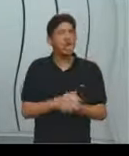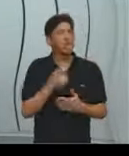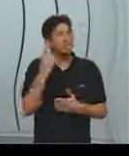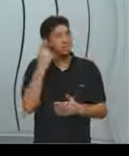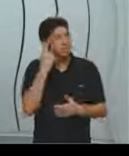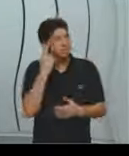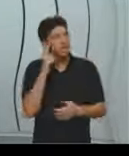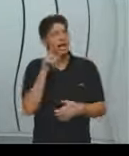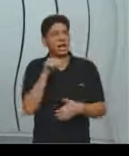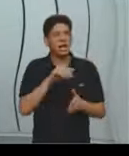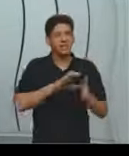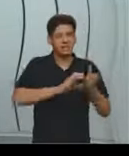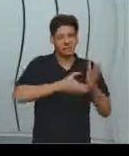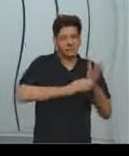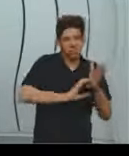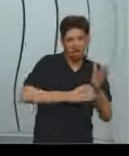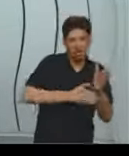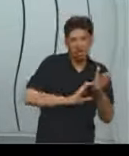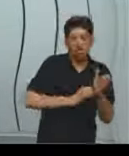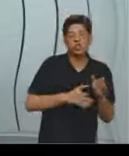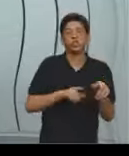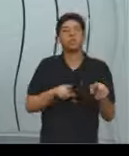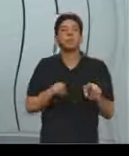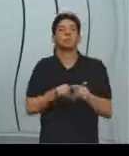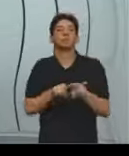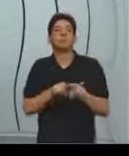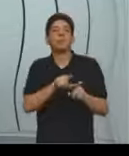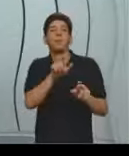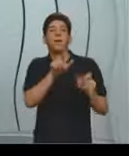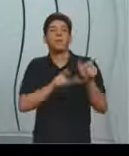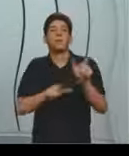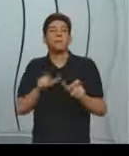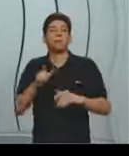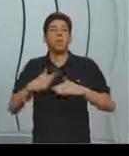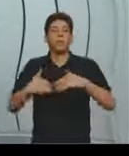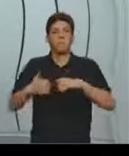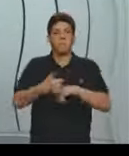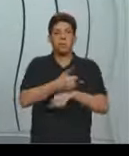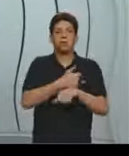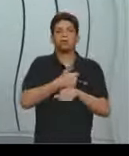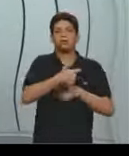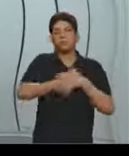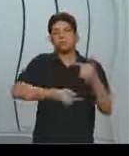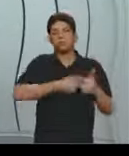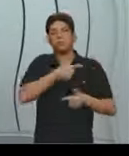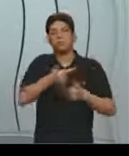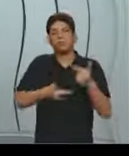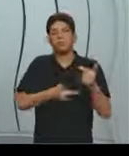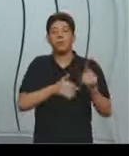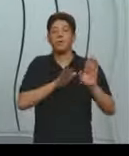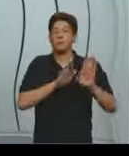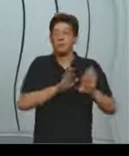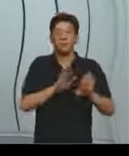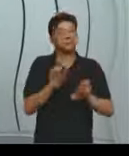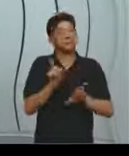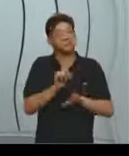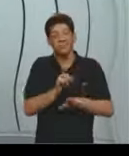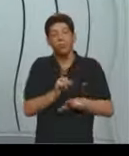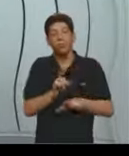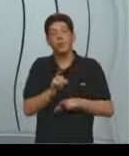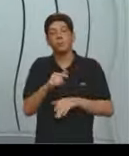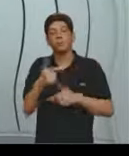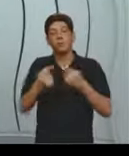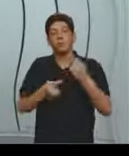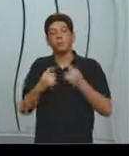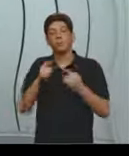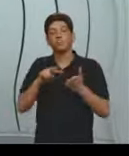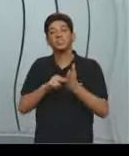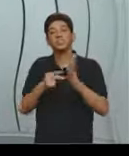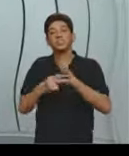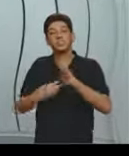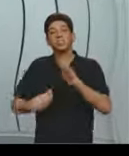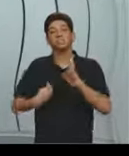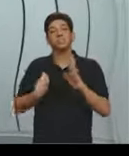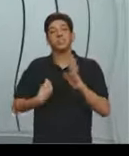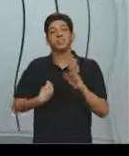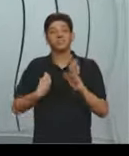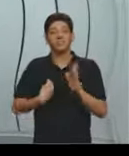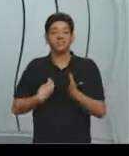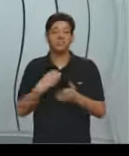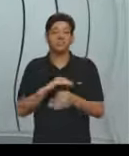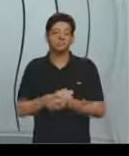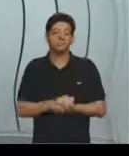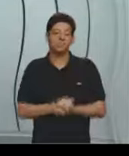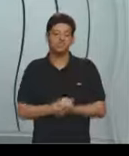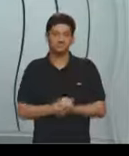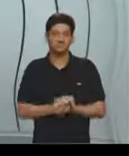partidária que ele feitas por políticos é profissionais e justamente ao contrário na política participação nos convites que eu